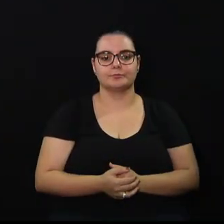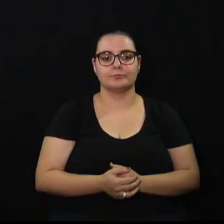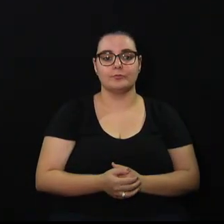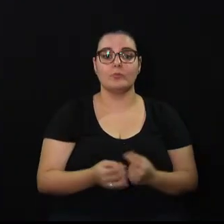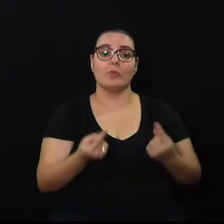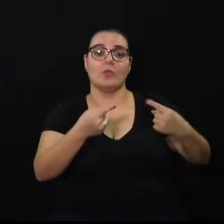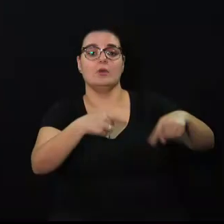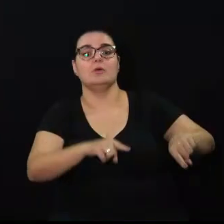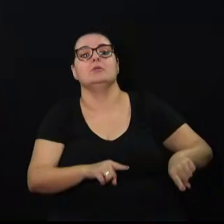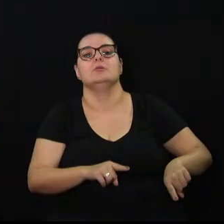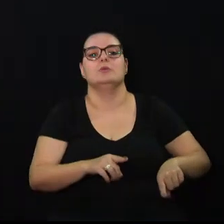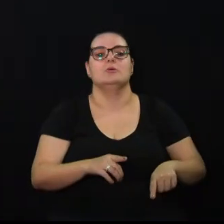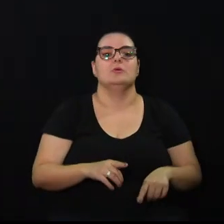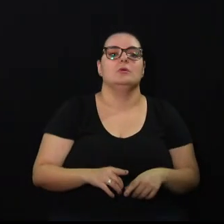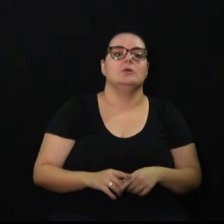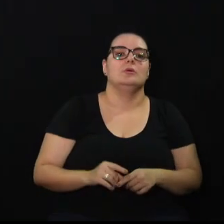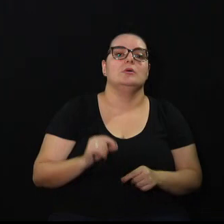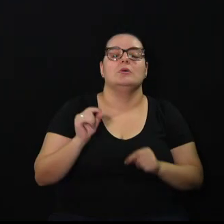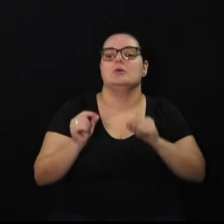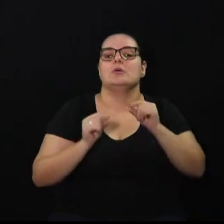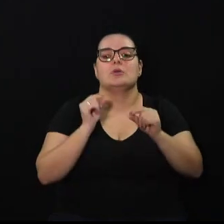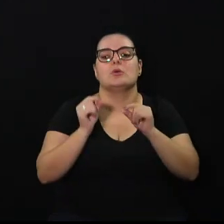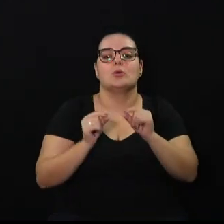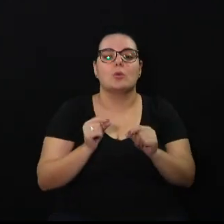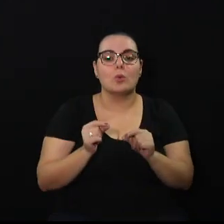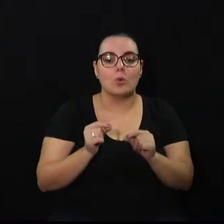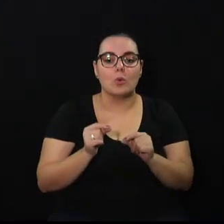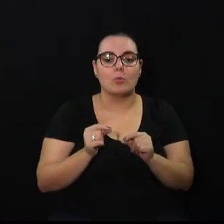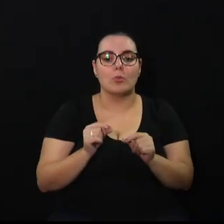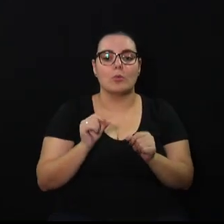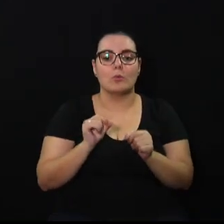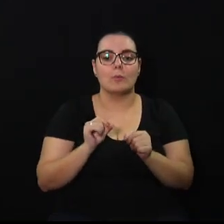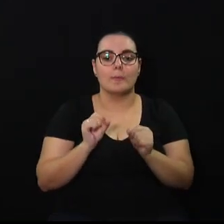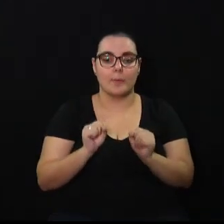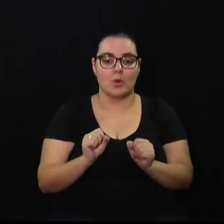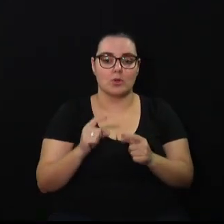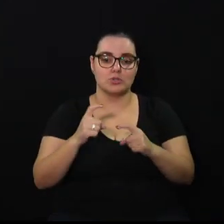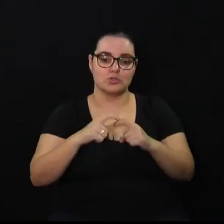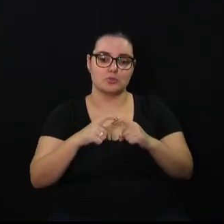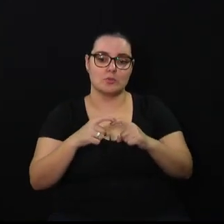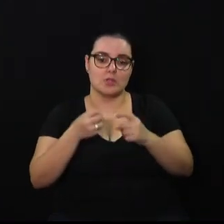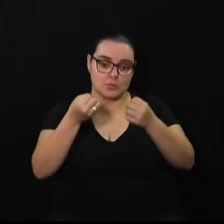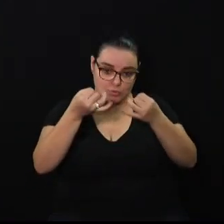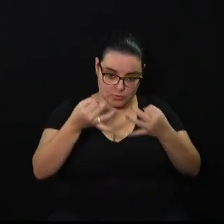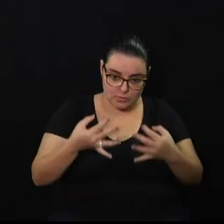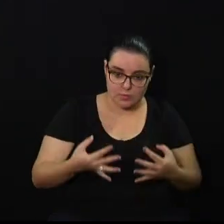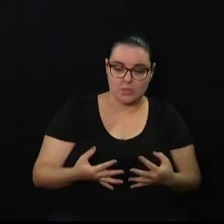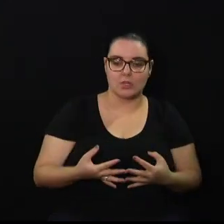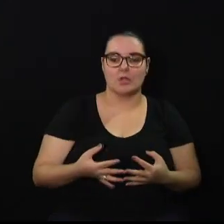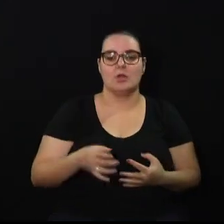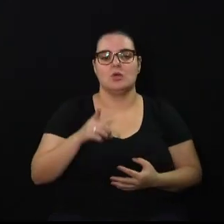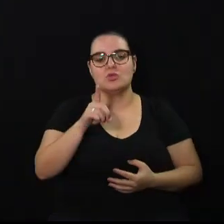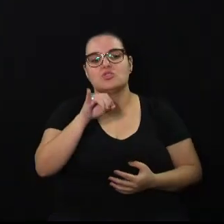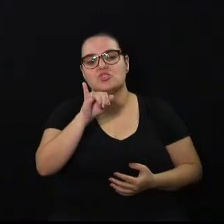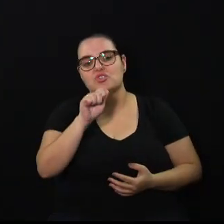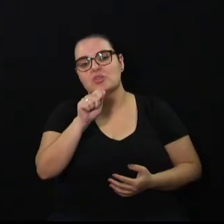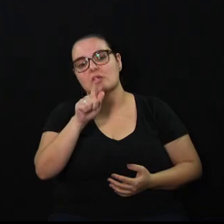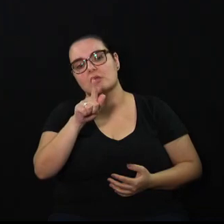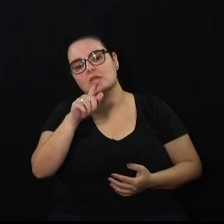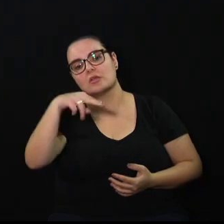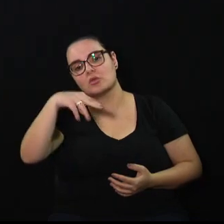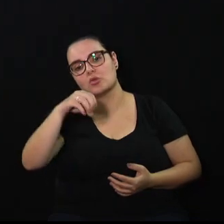diagnóstico precoce são inúmeros né eu acho que há o grande desafio do autismo é fazer um diagnóstico precoce